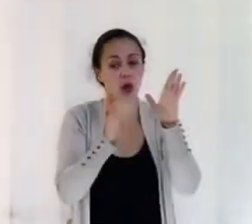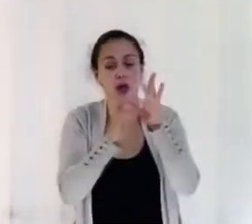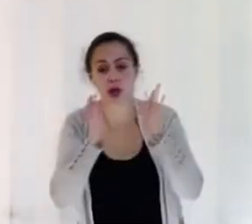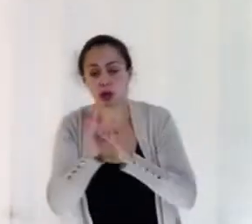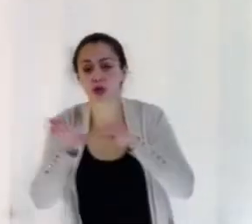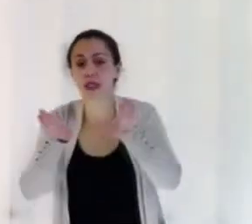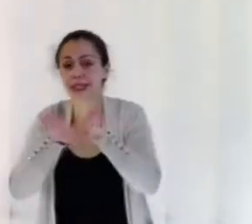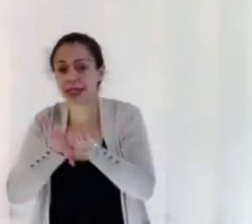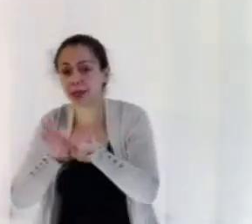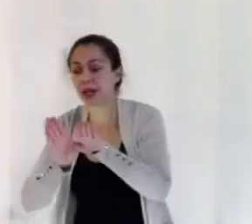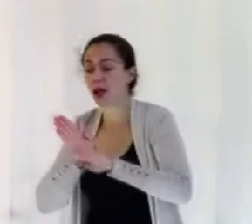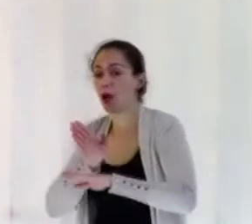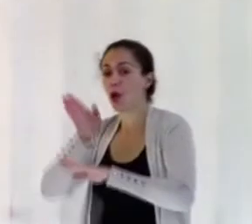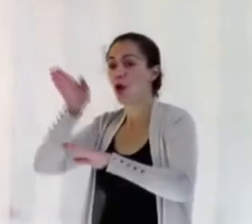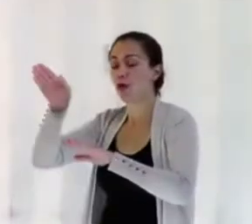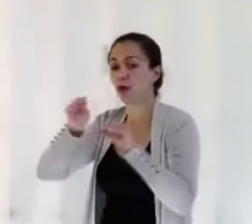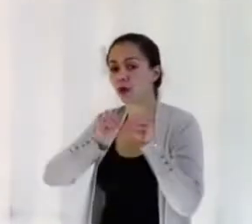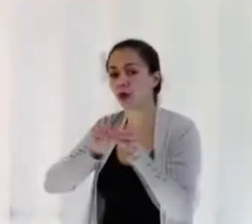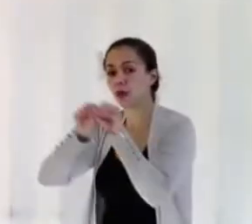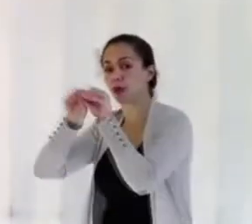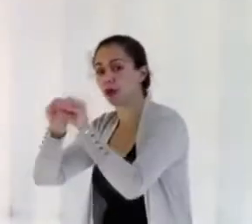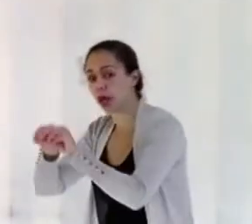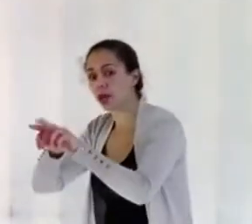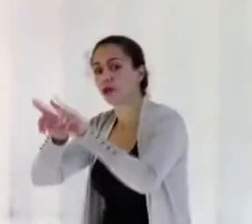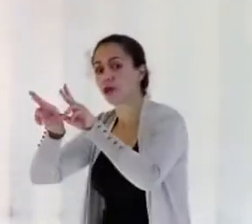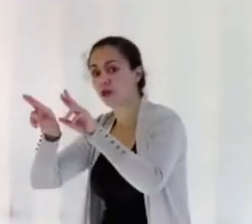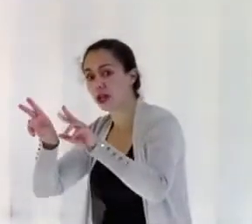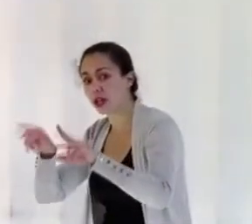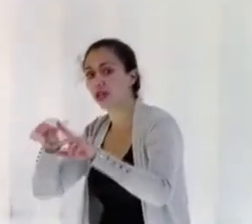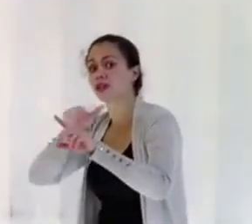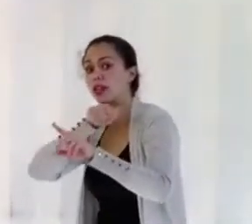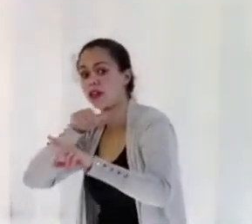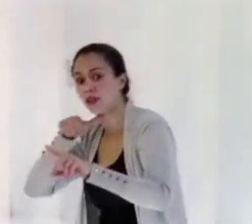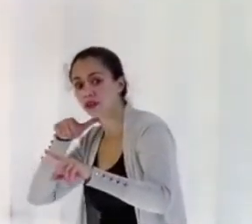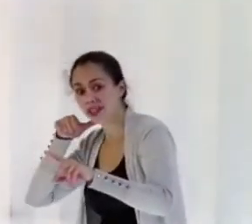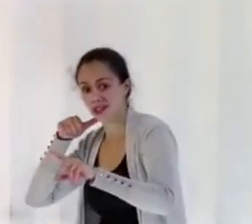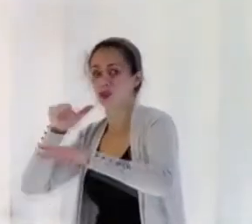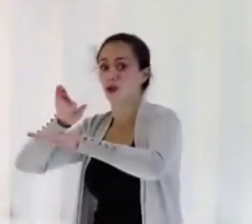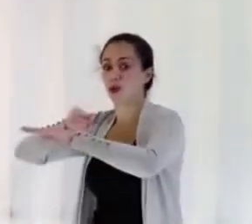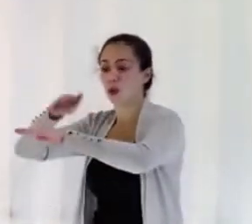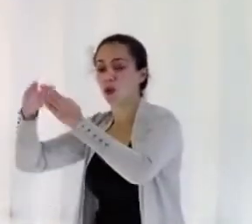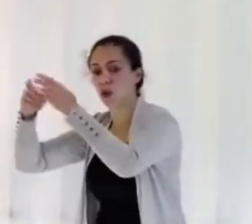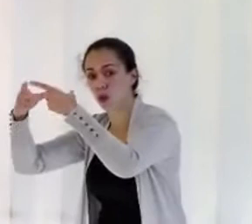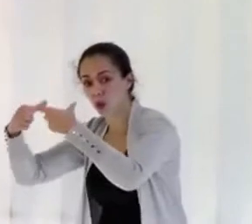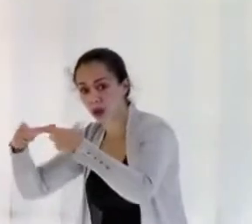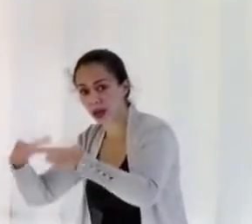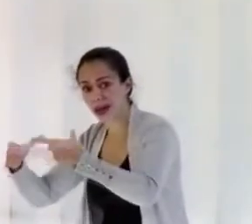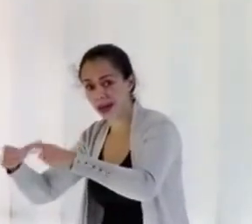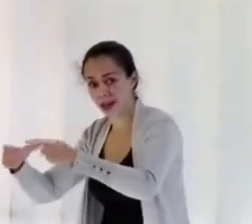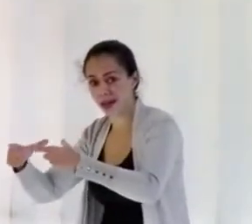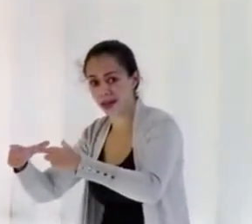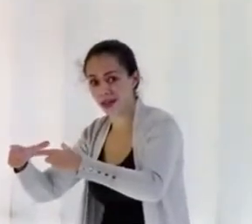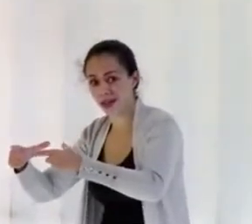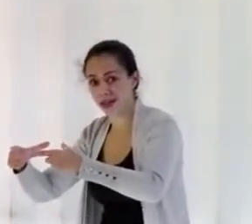seu vitupério. O vitupério aqui é um insulto, a zombaria, aquilo que Cristo sofreu por aqueles que o